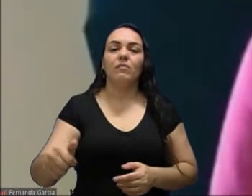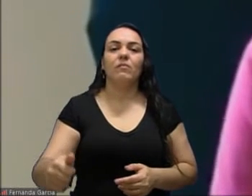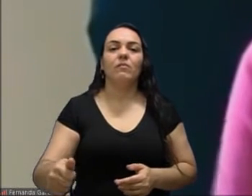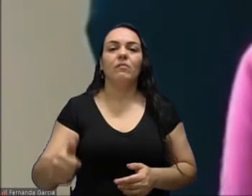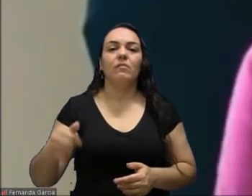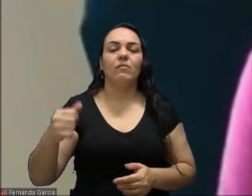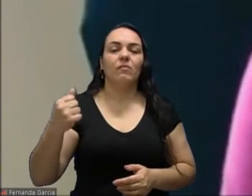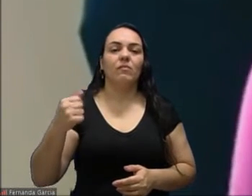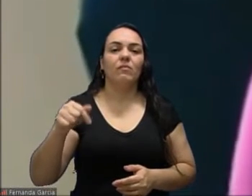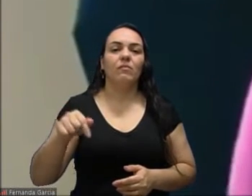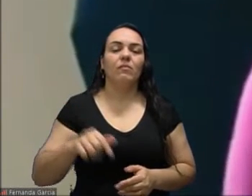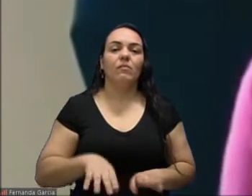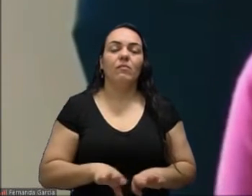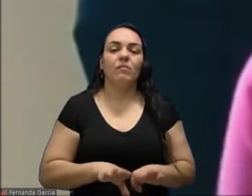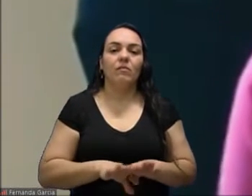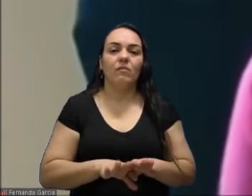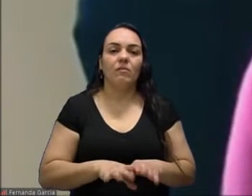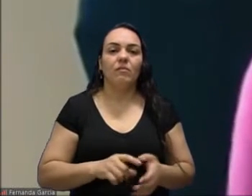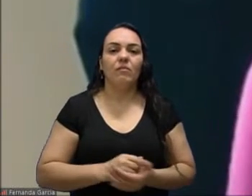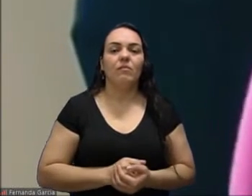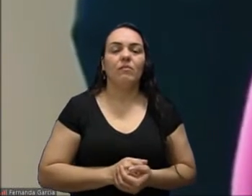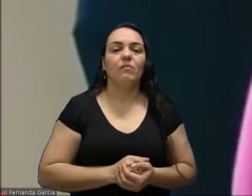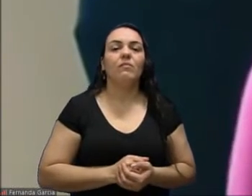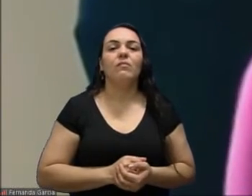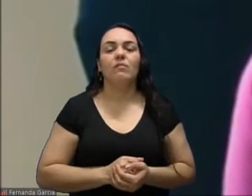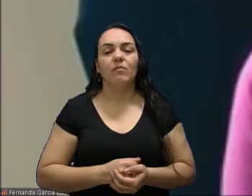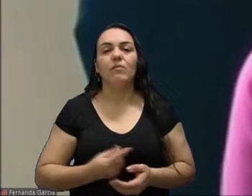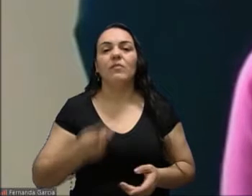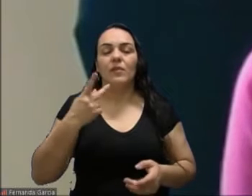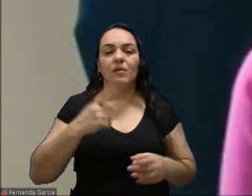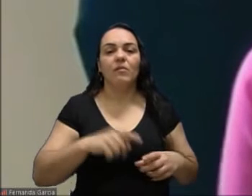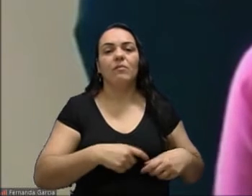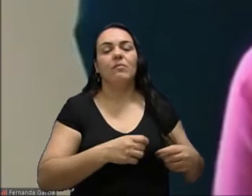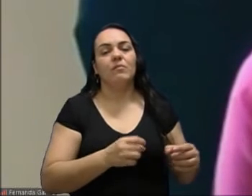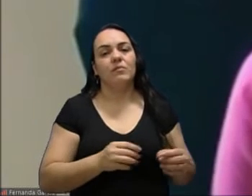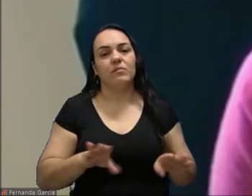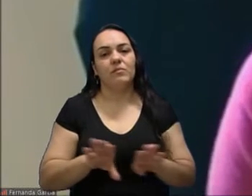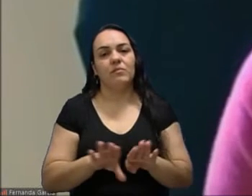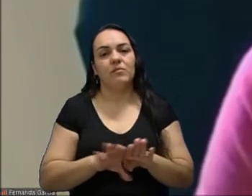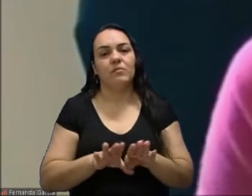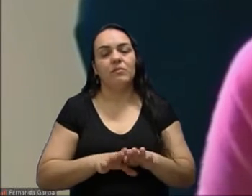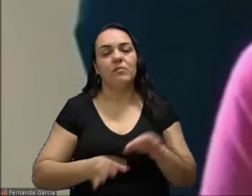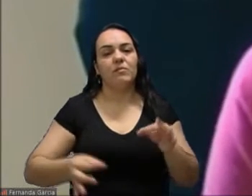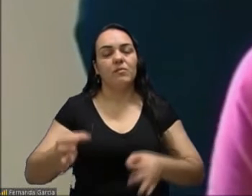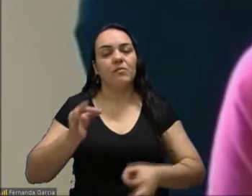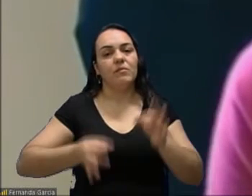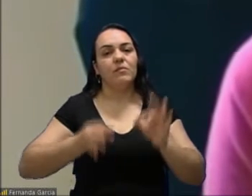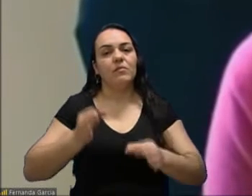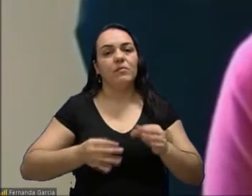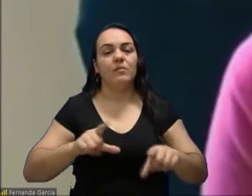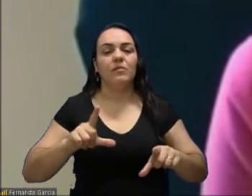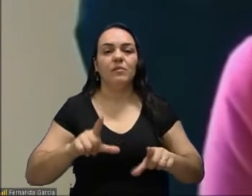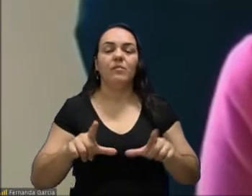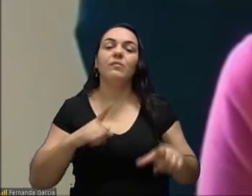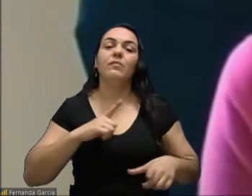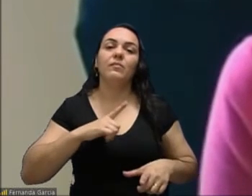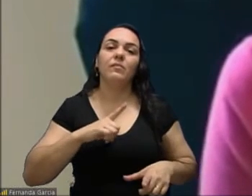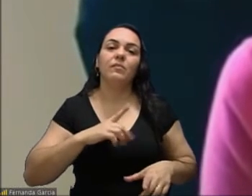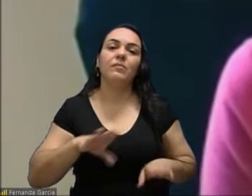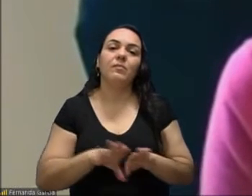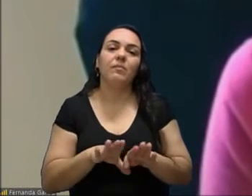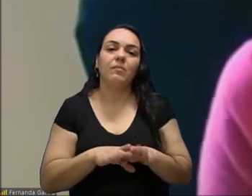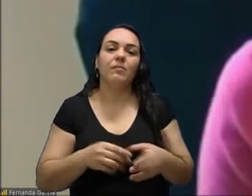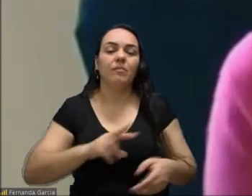que foi motivada para ser apresentada nessa Casa de Leis devido aos vários processos de empresas